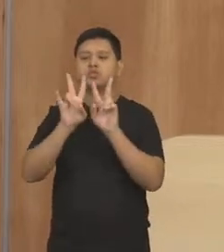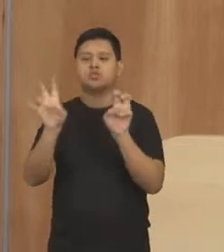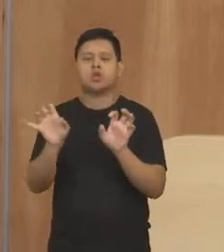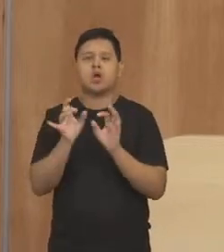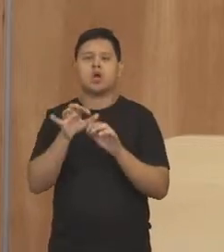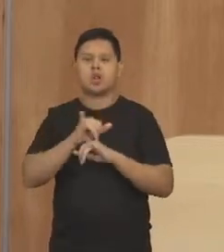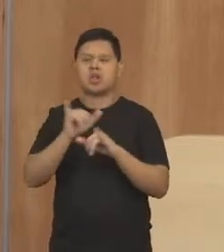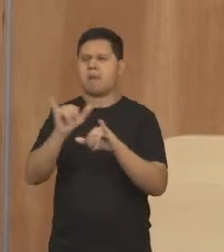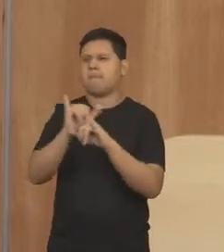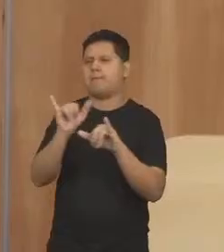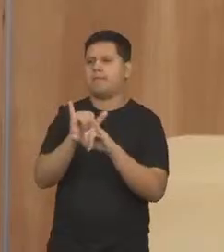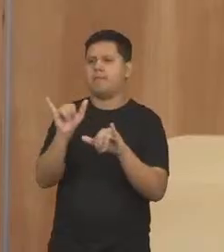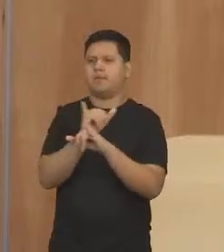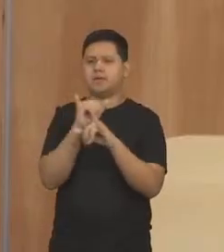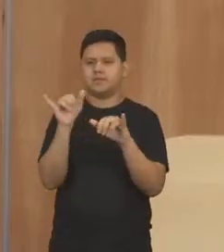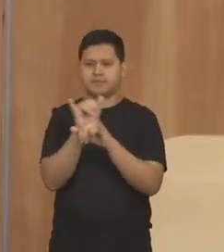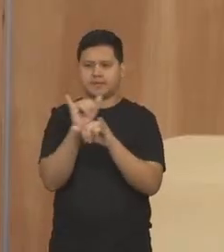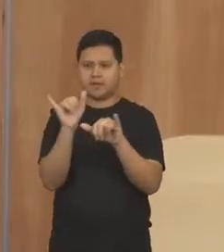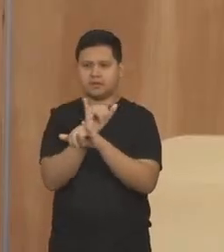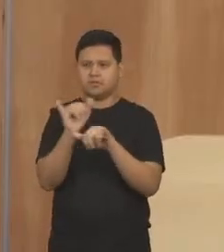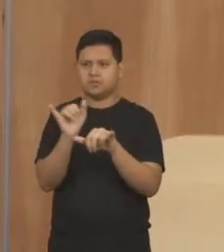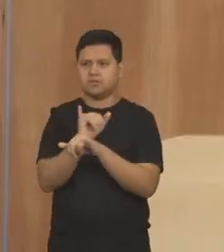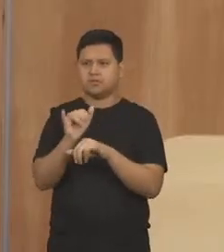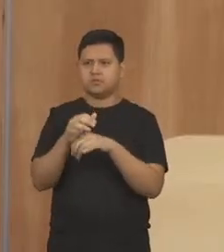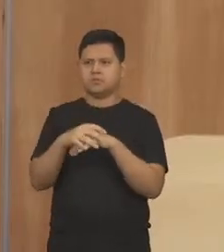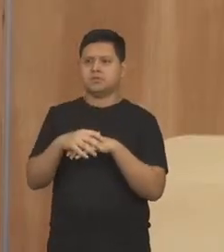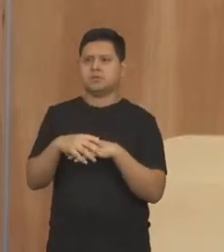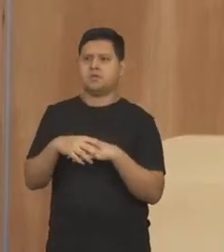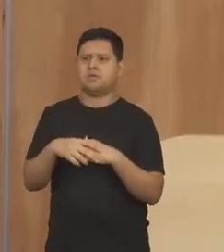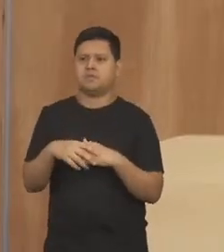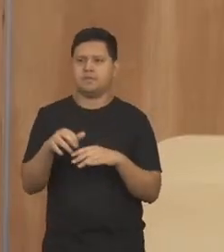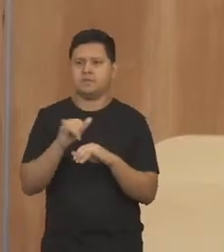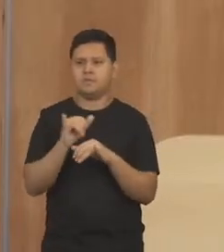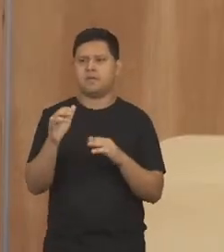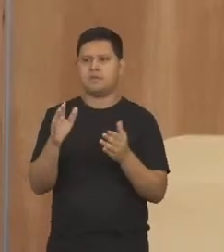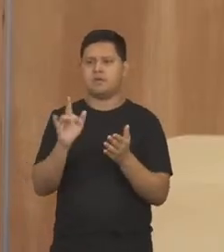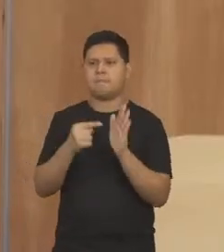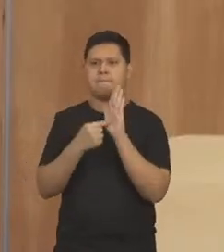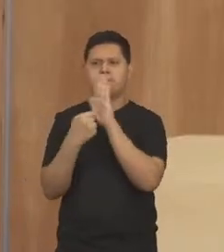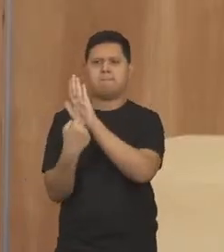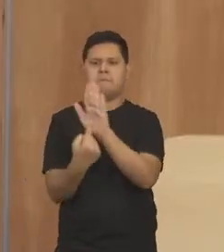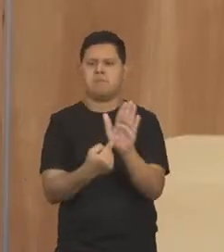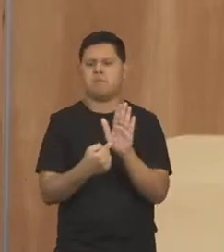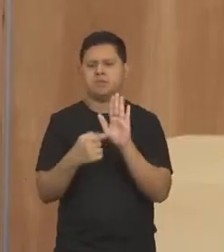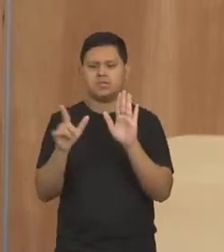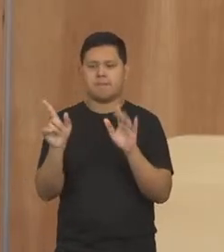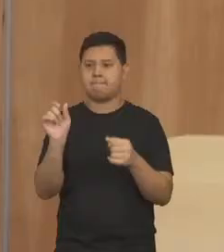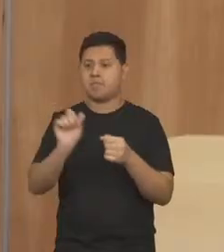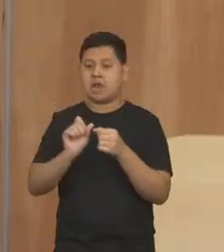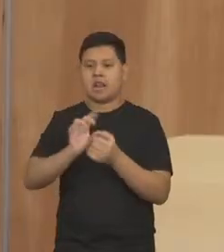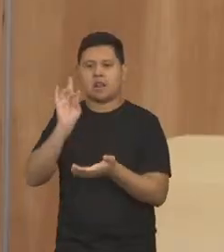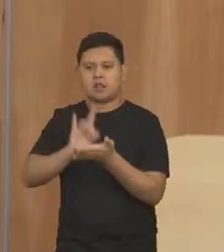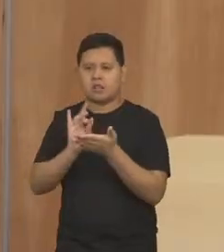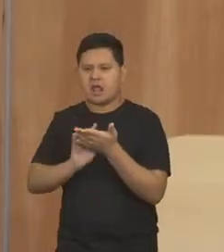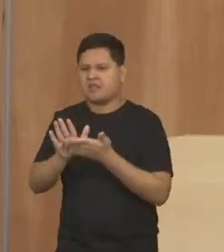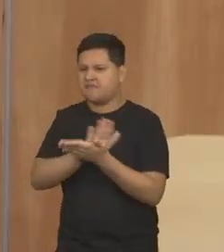segurança pública para fazer espetacularização da segurança pública, porque sabe que a população se importa com isso, mas de resultado prático não faz